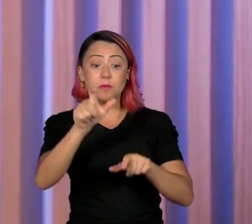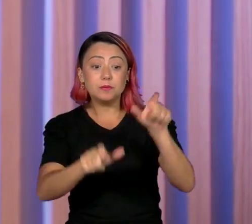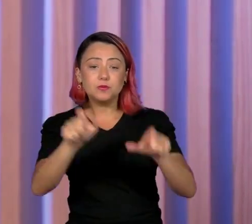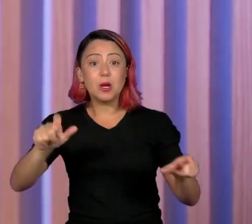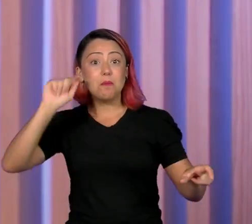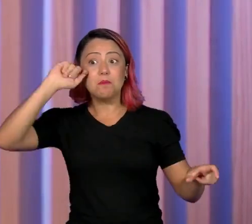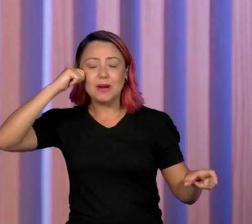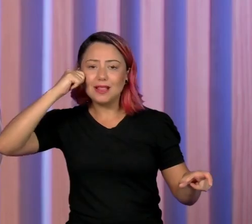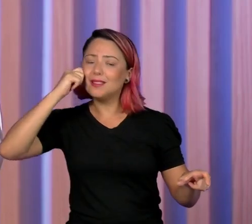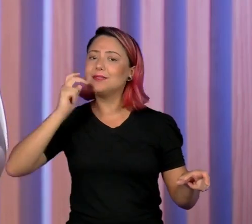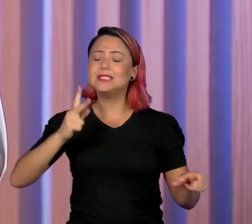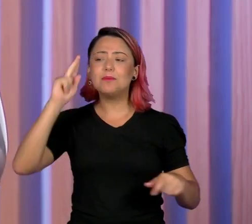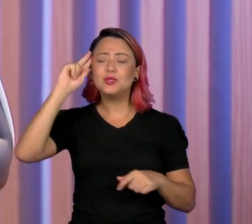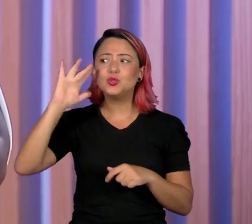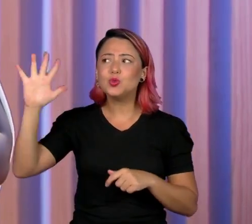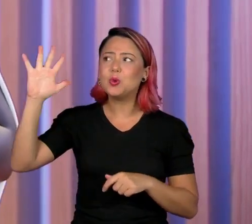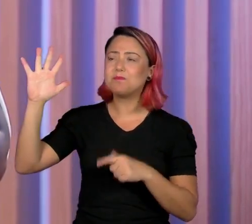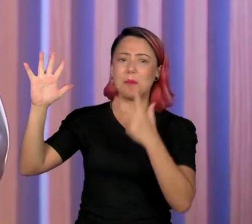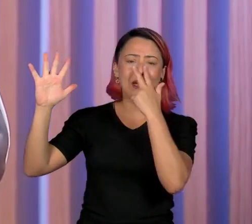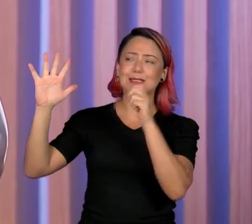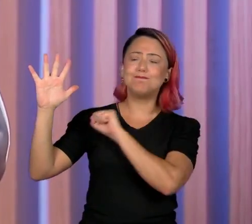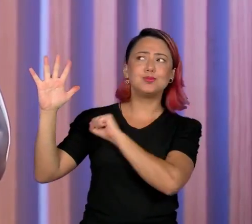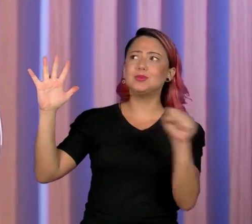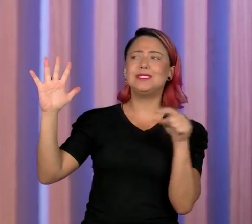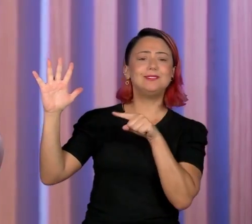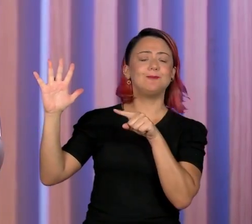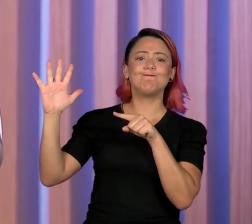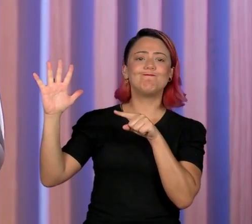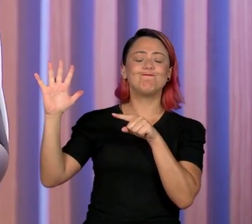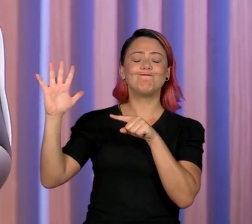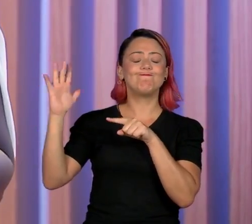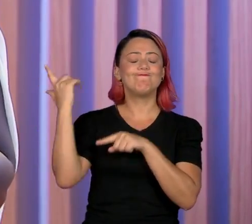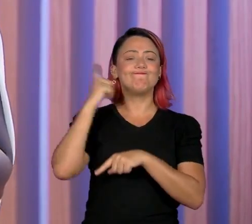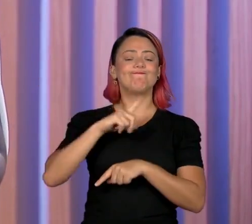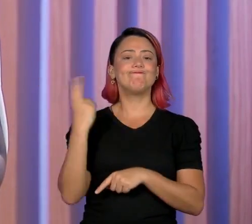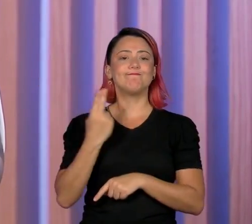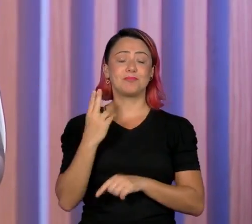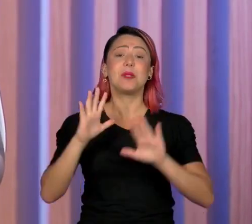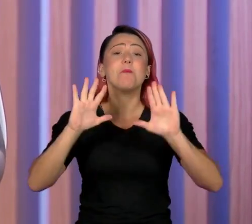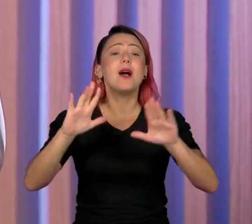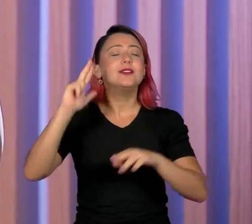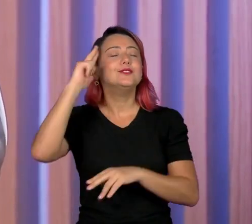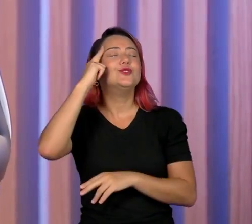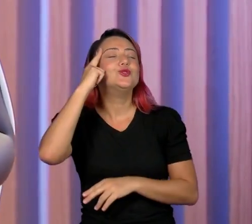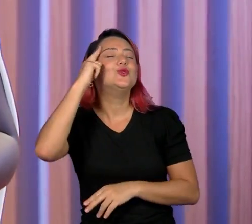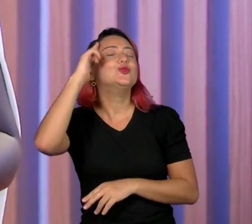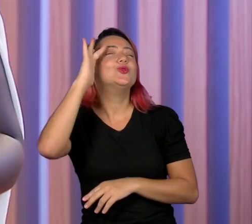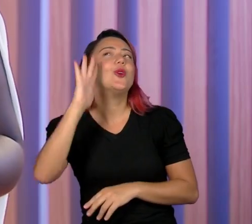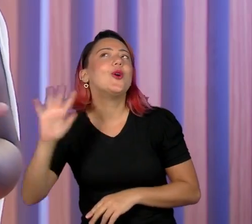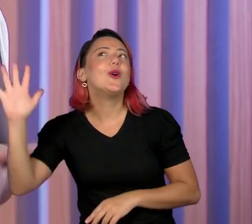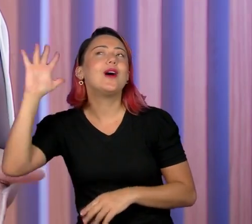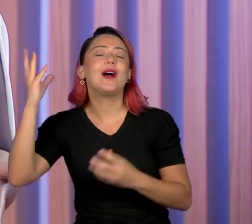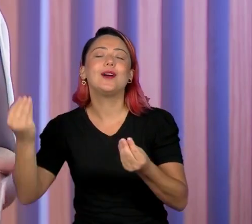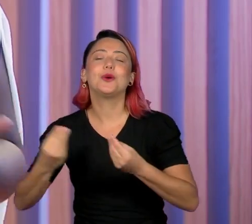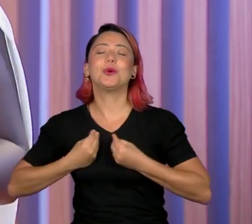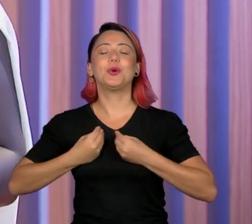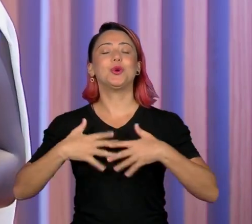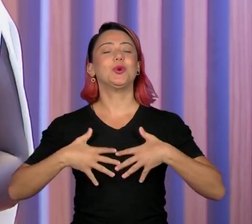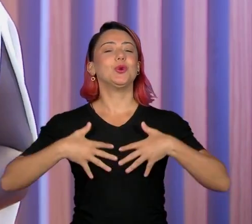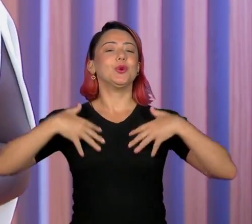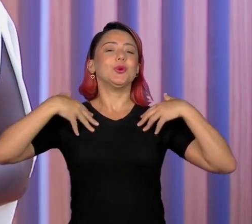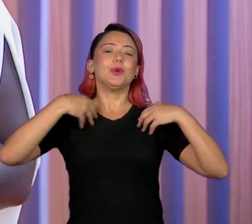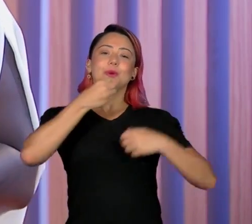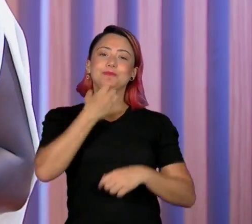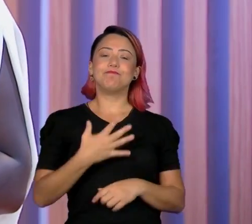muito distantes, quase impossíveis. Mas sonhar faz bem. E a melhor maneira de realizar é